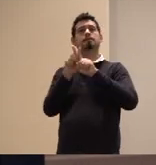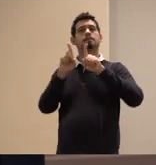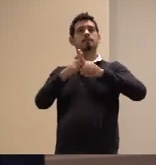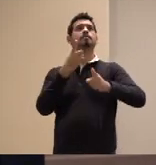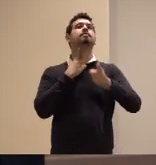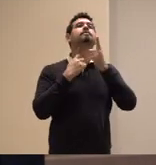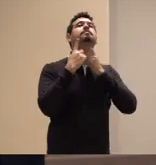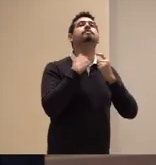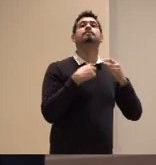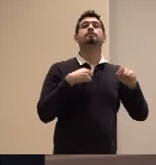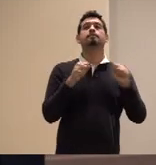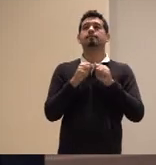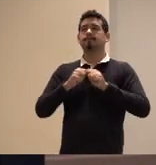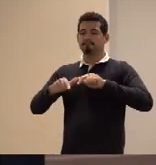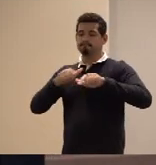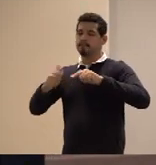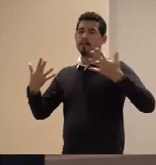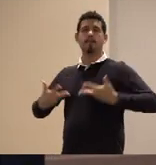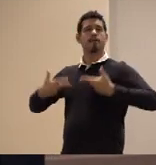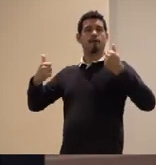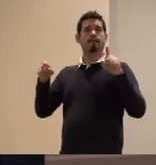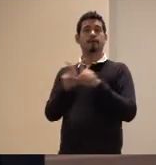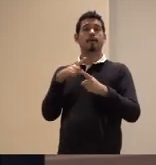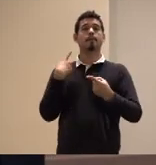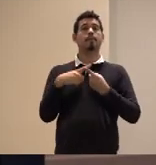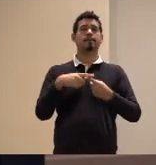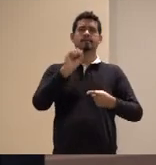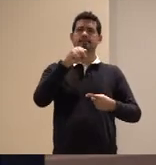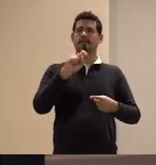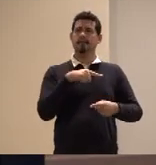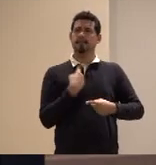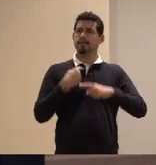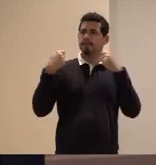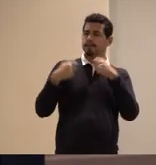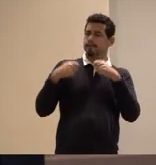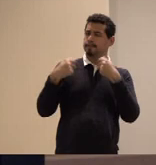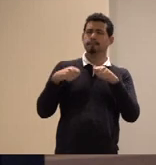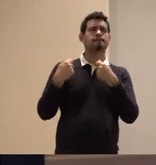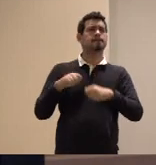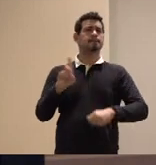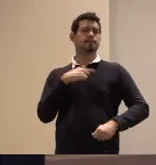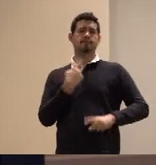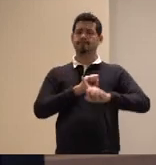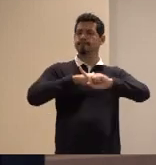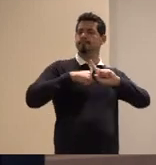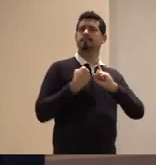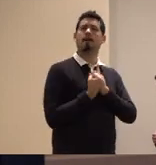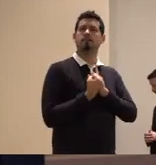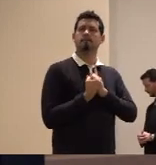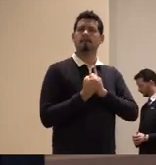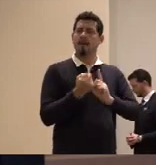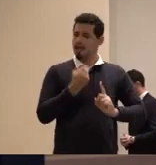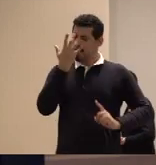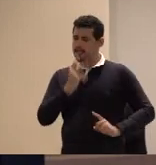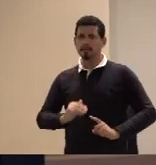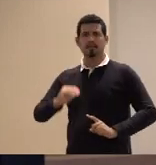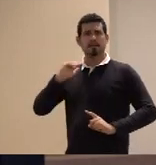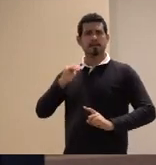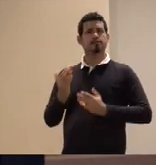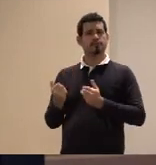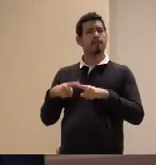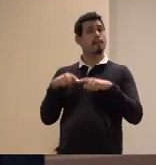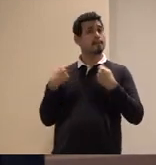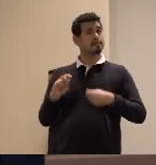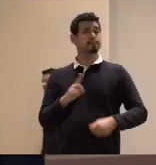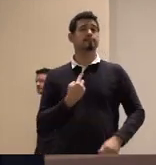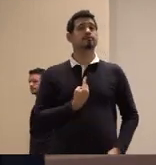vontade de fazer mais e melhor, porque é isso que nós precisamos na nossa sociedade, é isso que as crianças e adolescentes esperam de